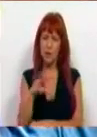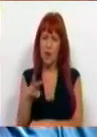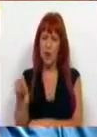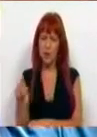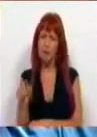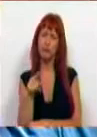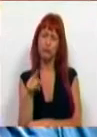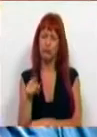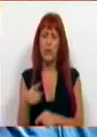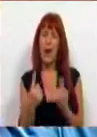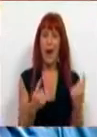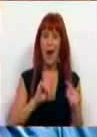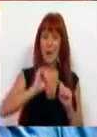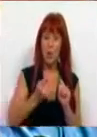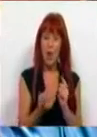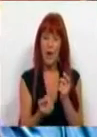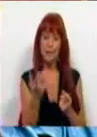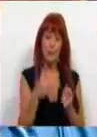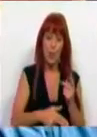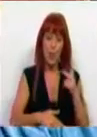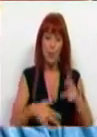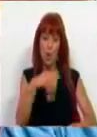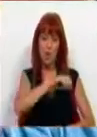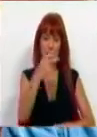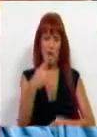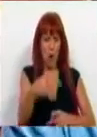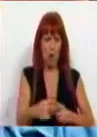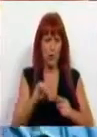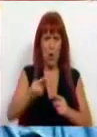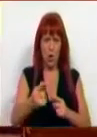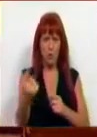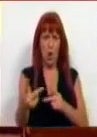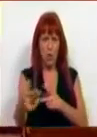milhões de euros em cada ano nas pensões. Exatamente.